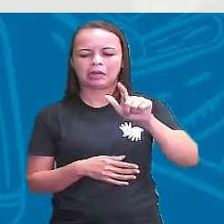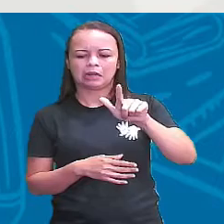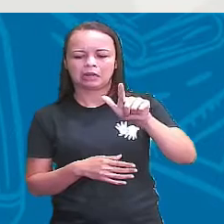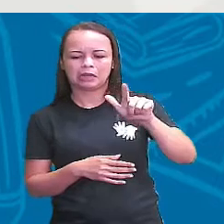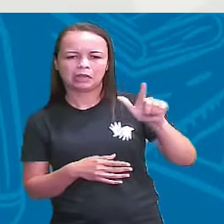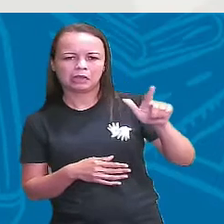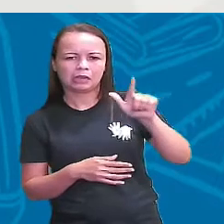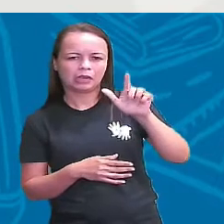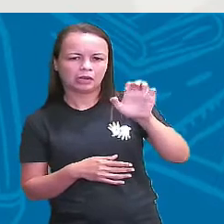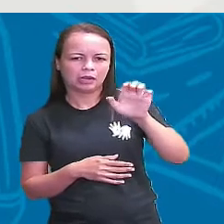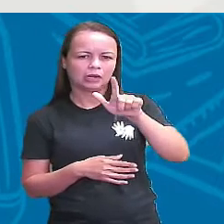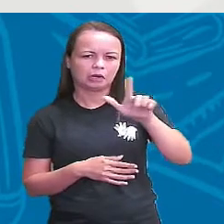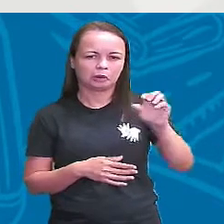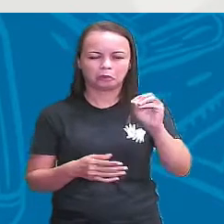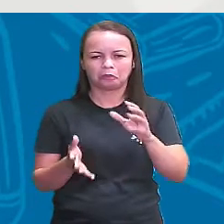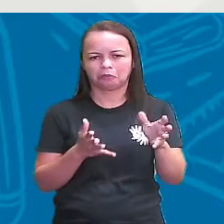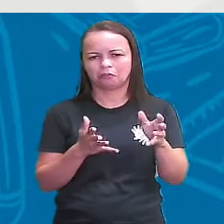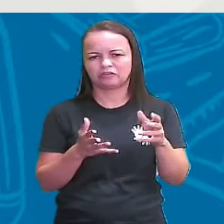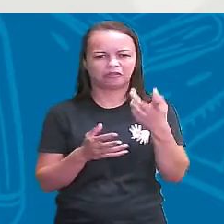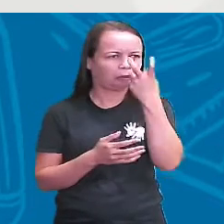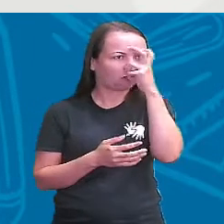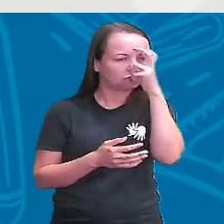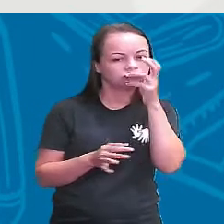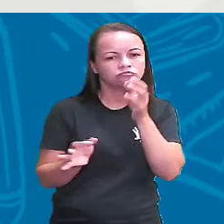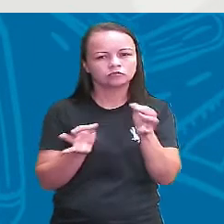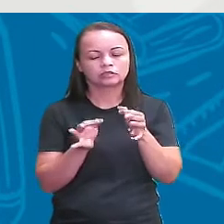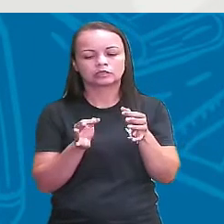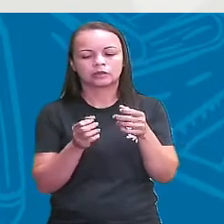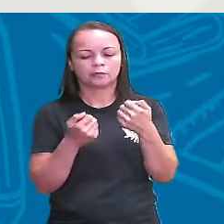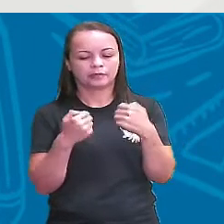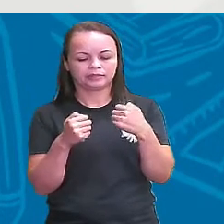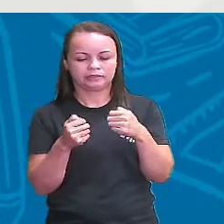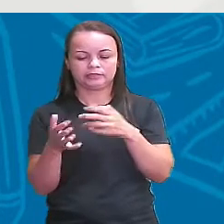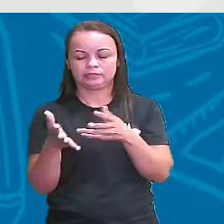toda vez que a gente precisar usar o pronome indireto,